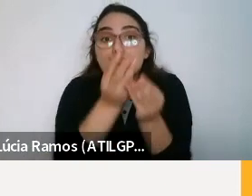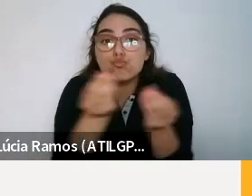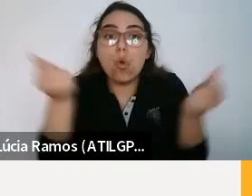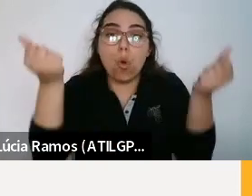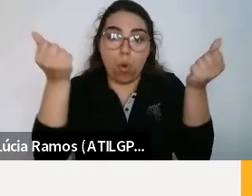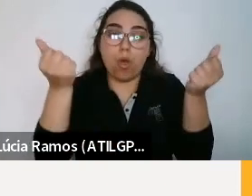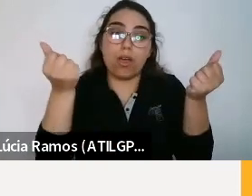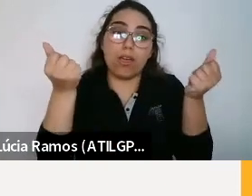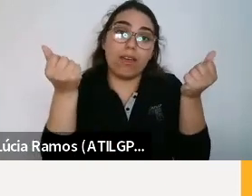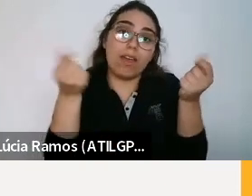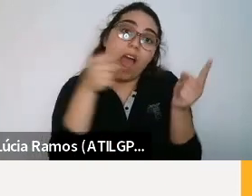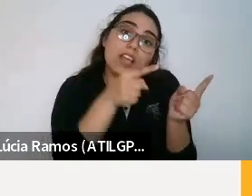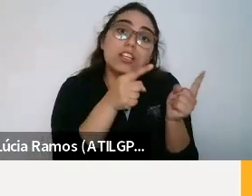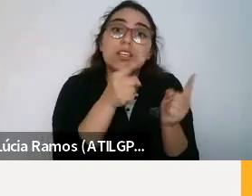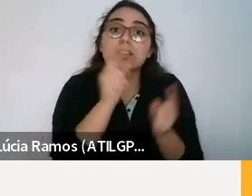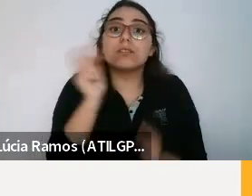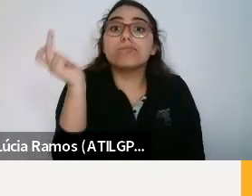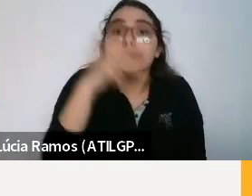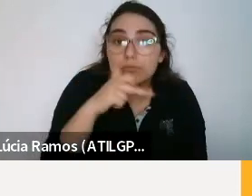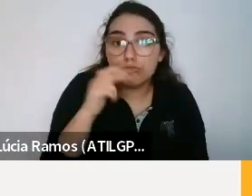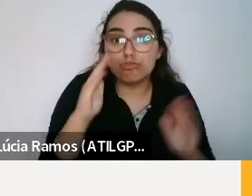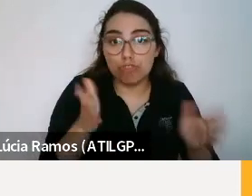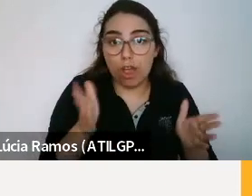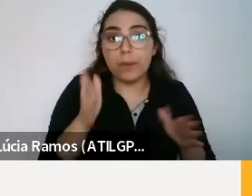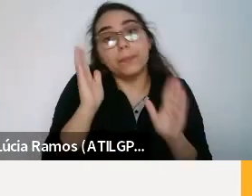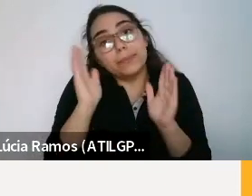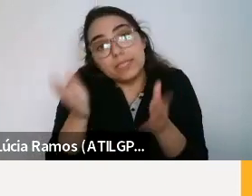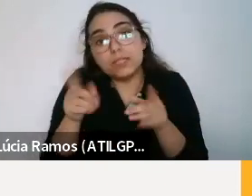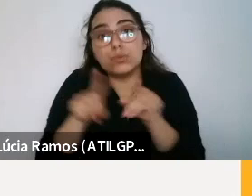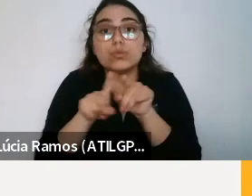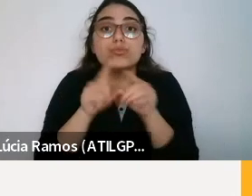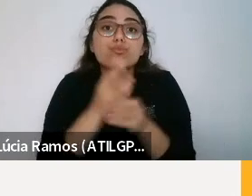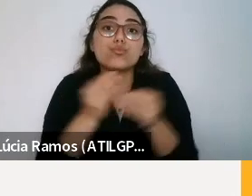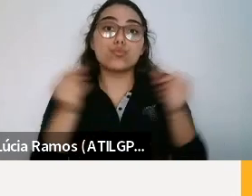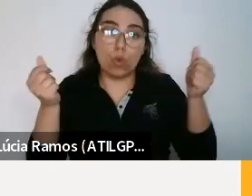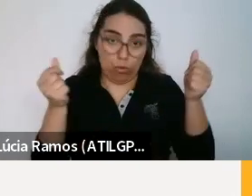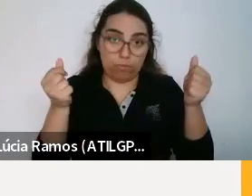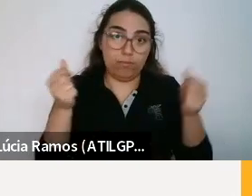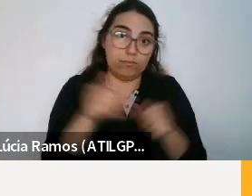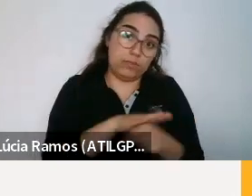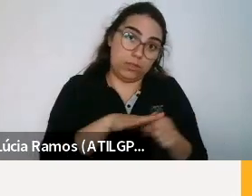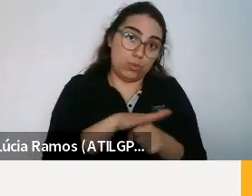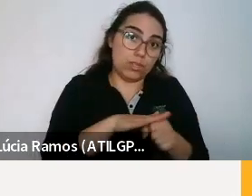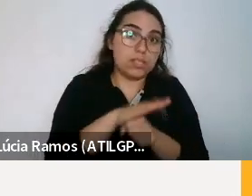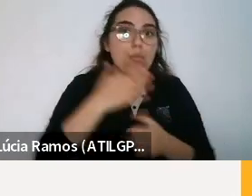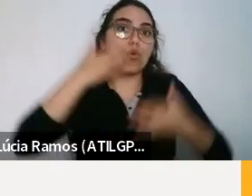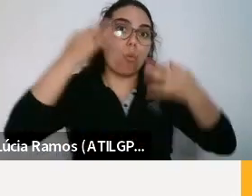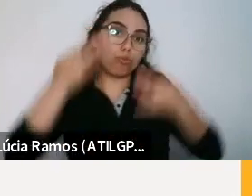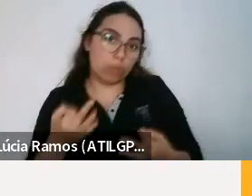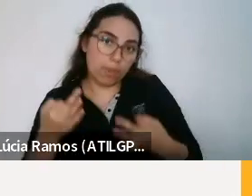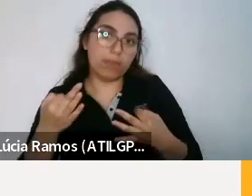há uma remediação, já algo aconteceu e temos que agir sobre determinadas situações e determinados comportamentos